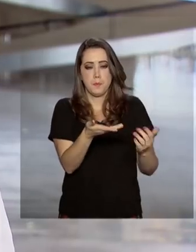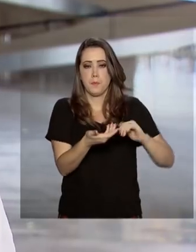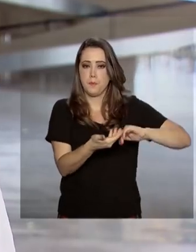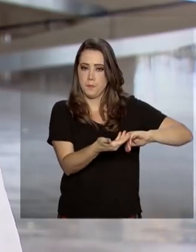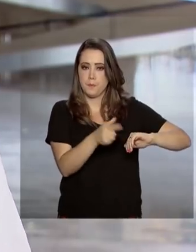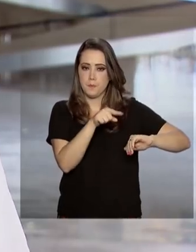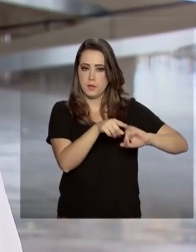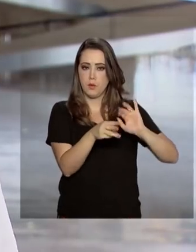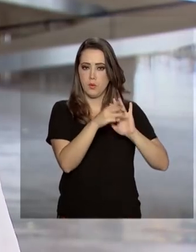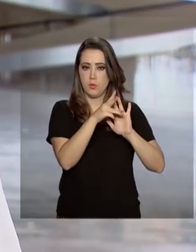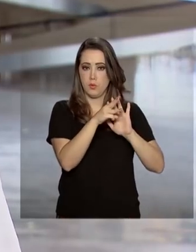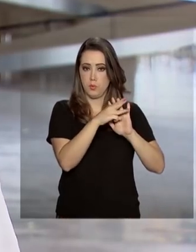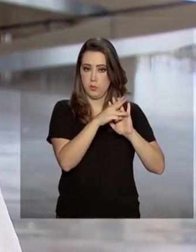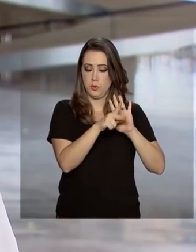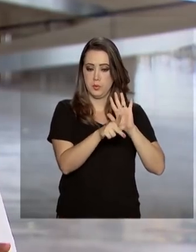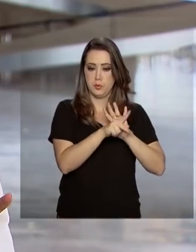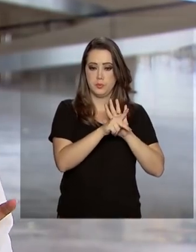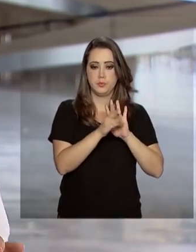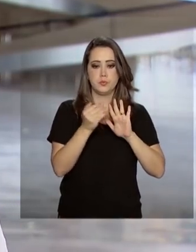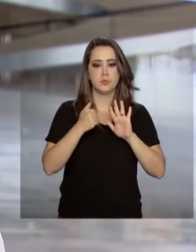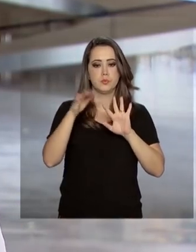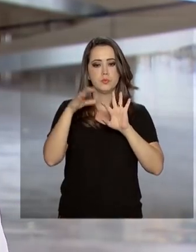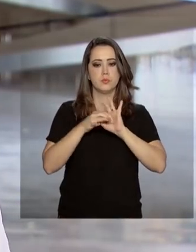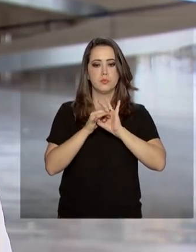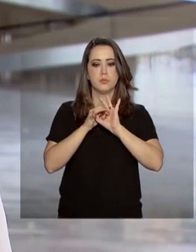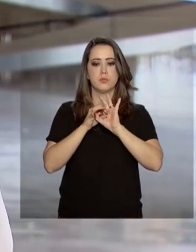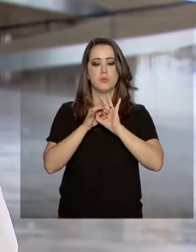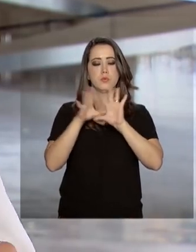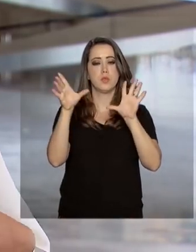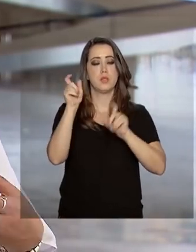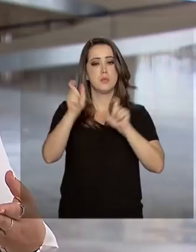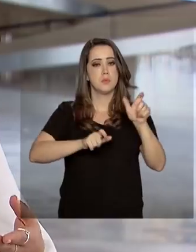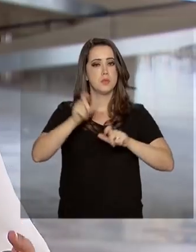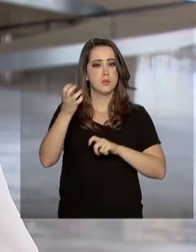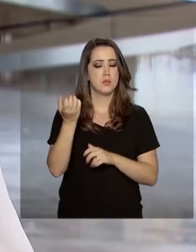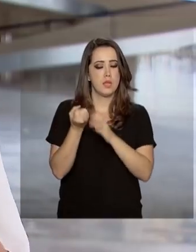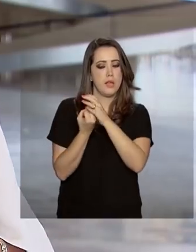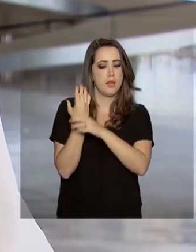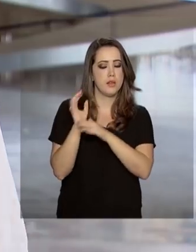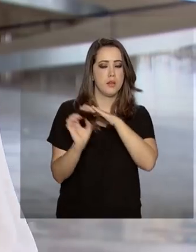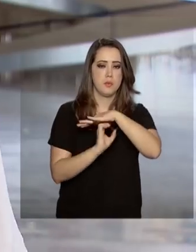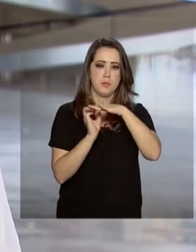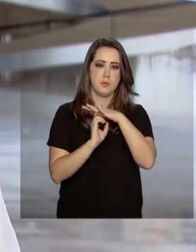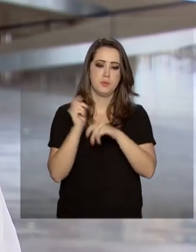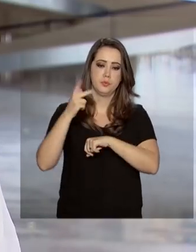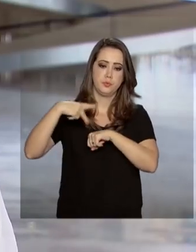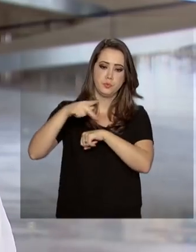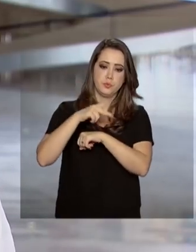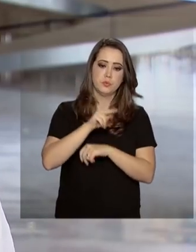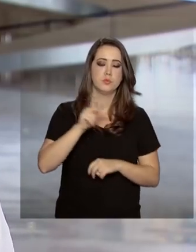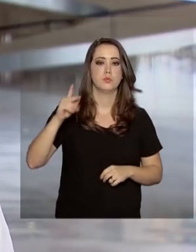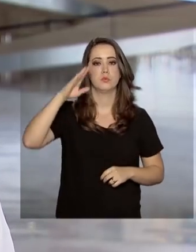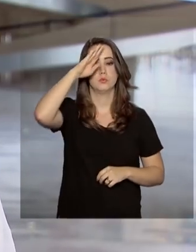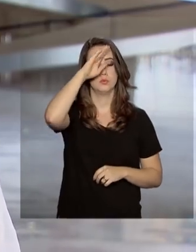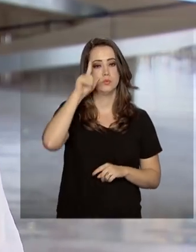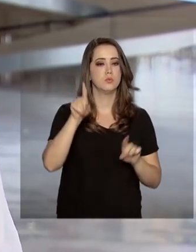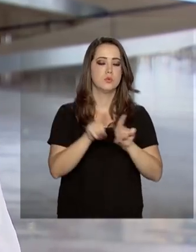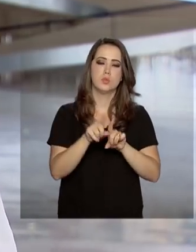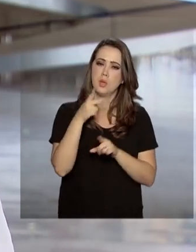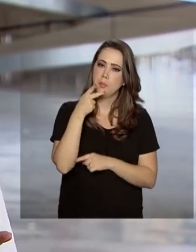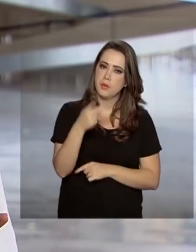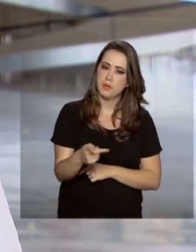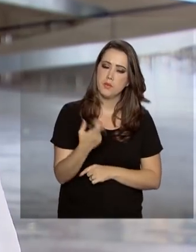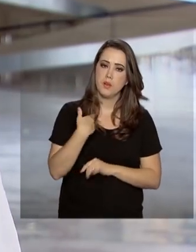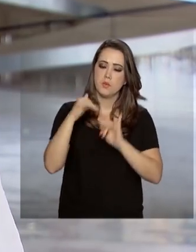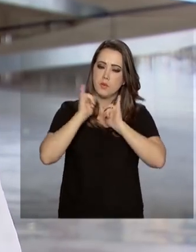uma medida provisória para dar mais liberdade para quem quer empreender no país. O presidente Bolsonaro também afirmou